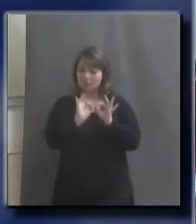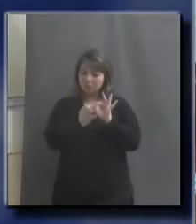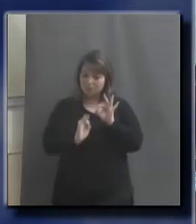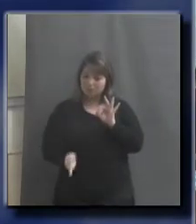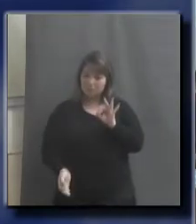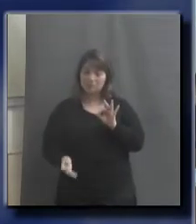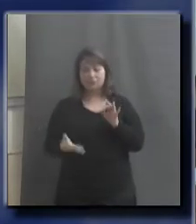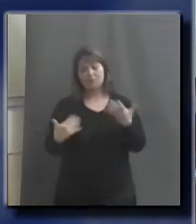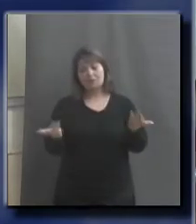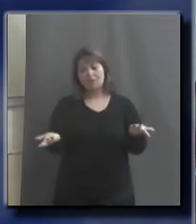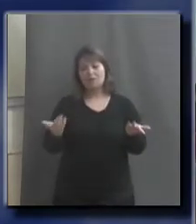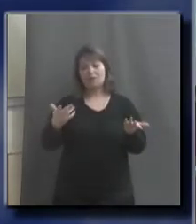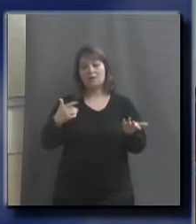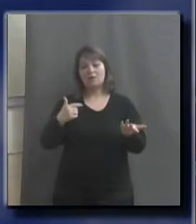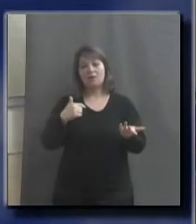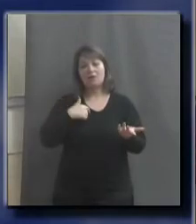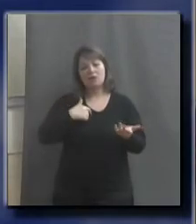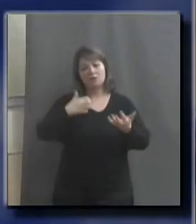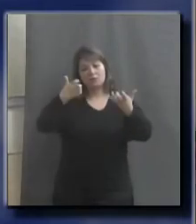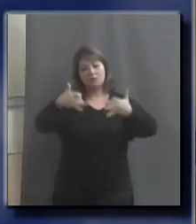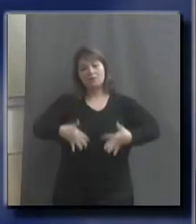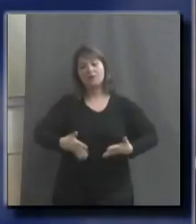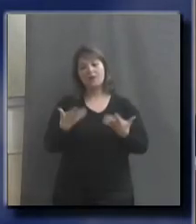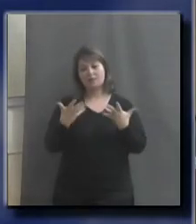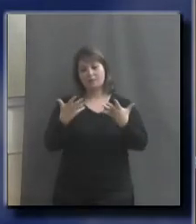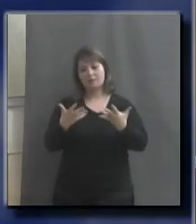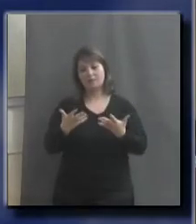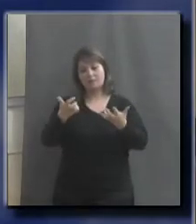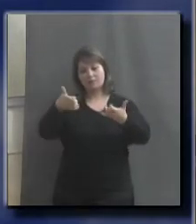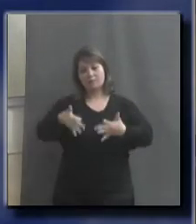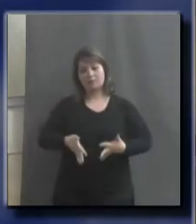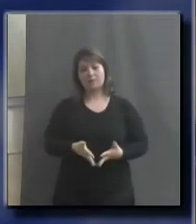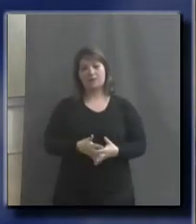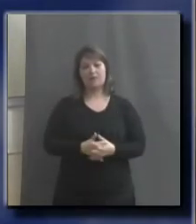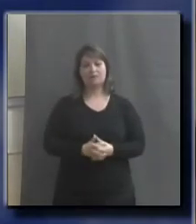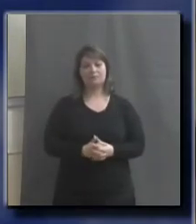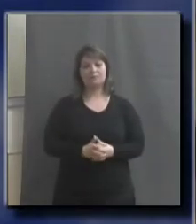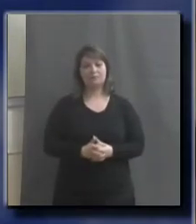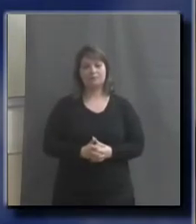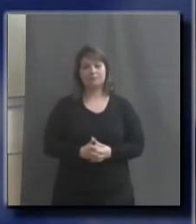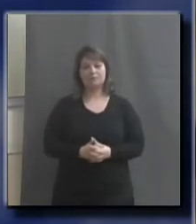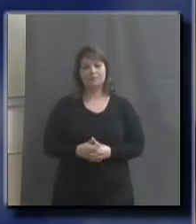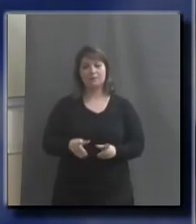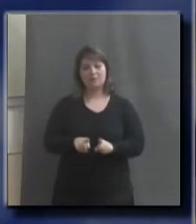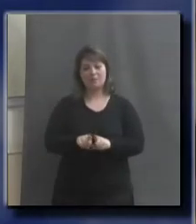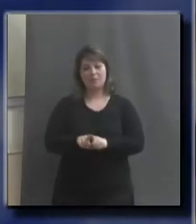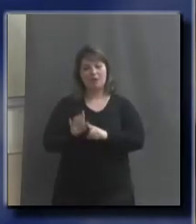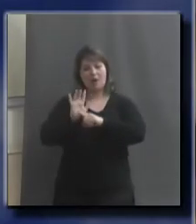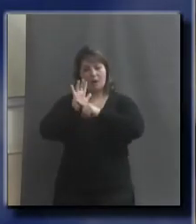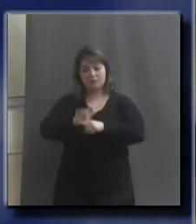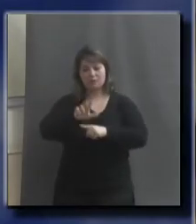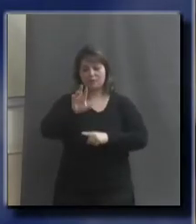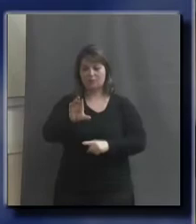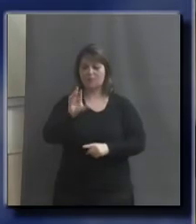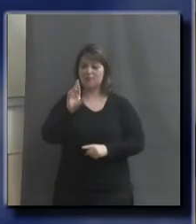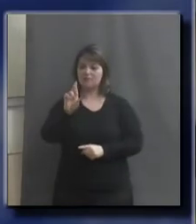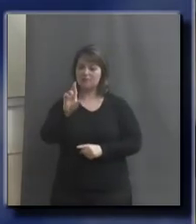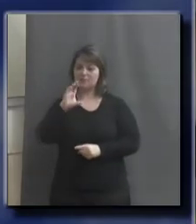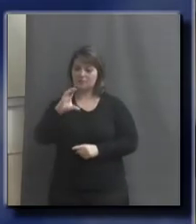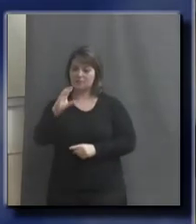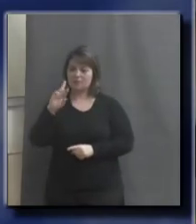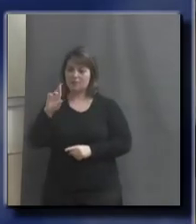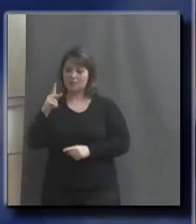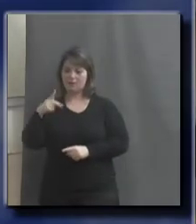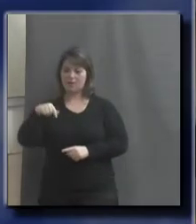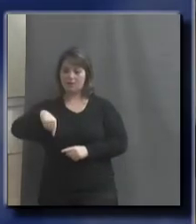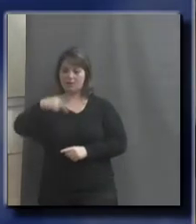enfim, acho que eram coisas que eu gostaria de deixar aqui marcado, pensando na contribuição do CRP São Paulo nesse